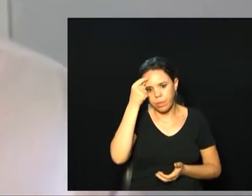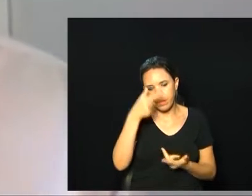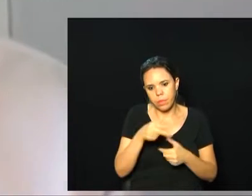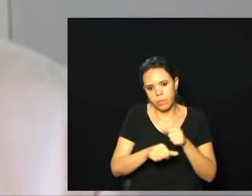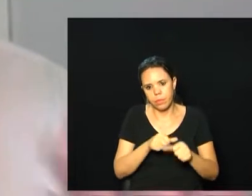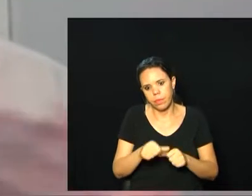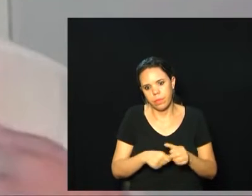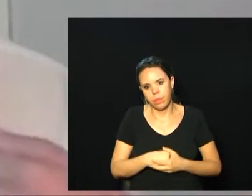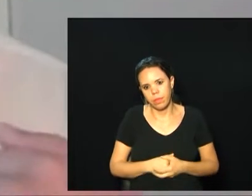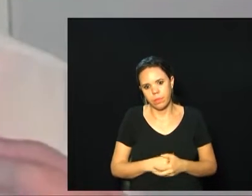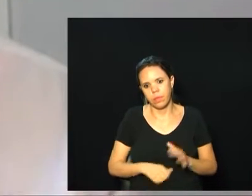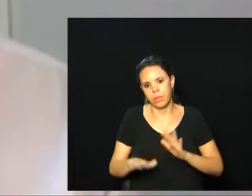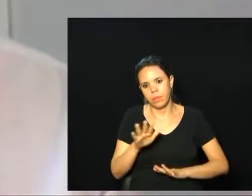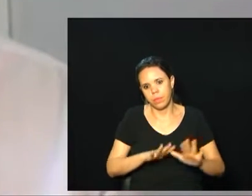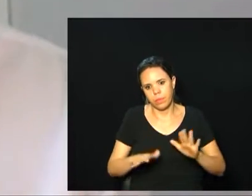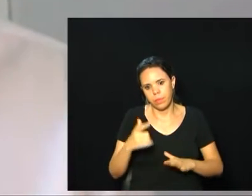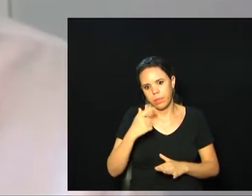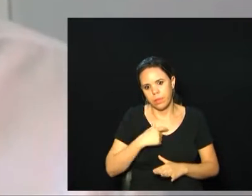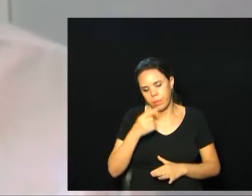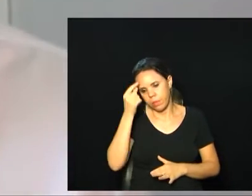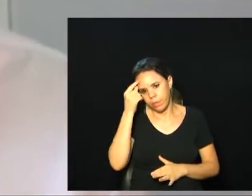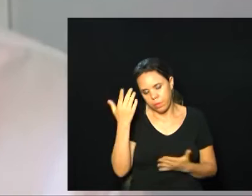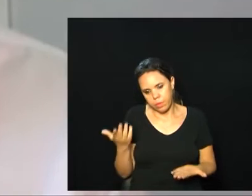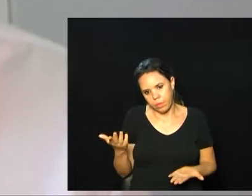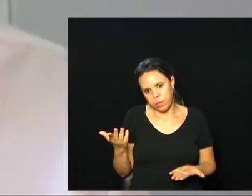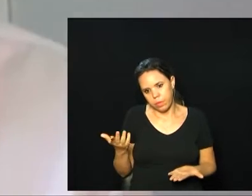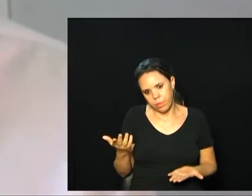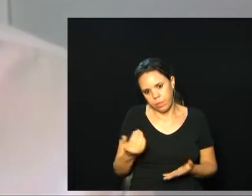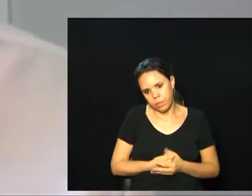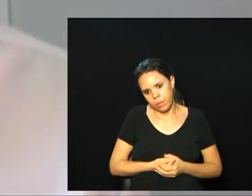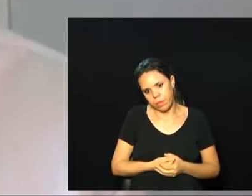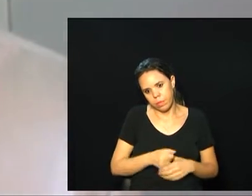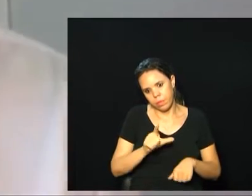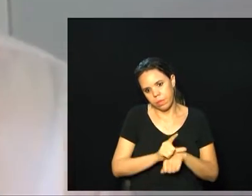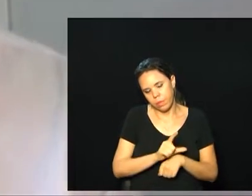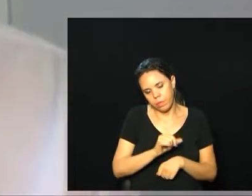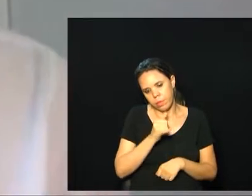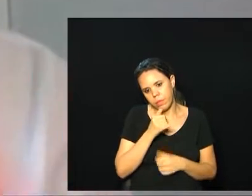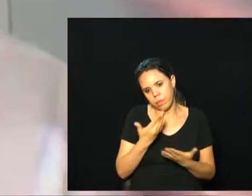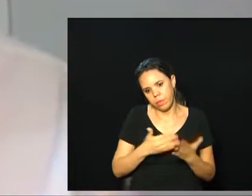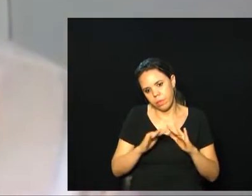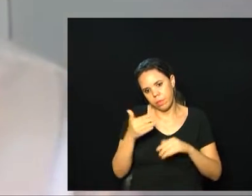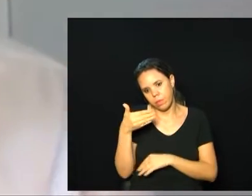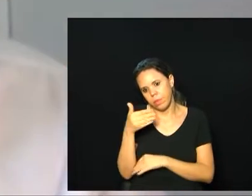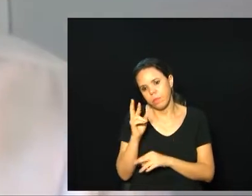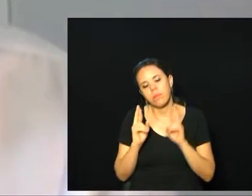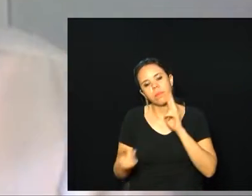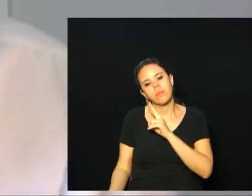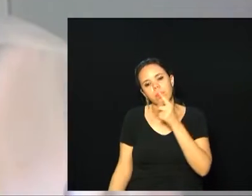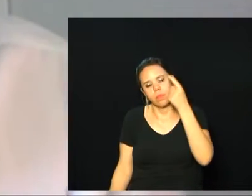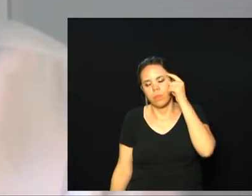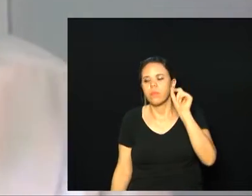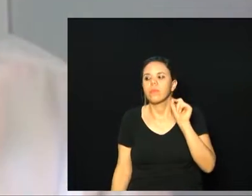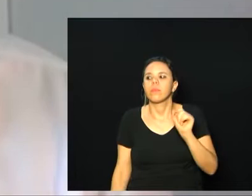mudaram, é tomar cuidado com a minha autoconsciência. E no caso de eu ter um estabelecimento, uma escola, um hotel, um restaurante, eu pensar o